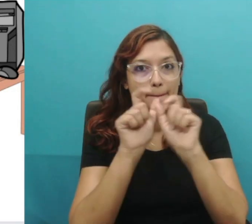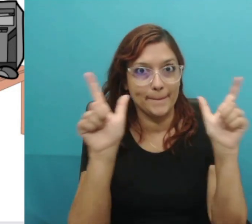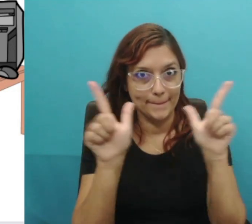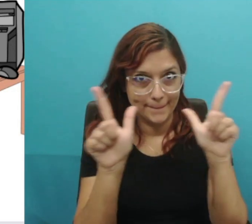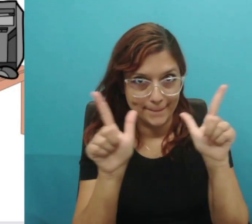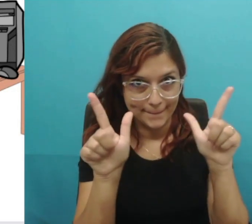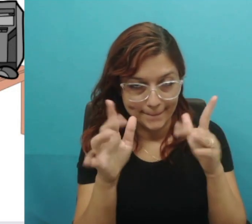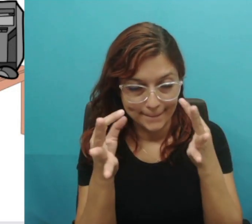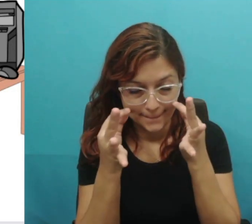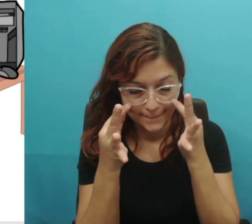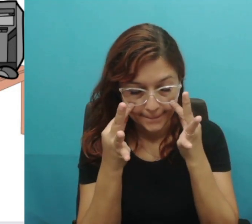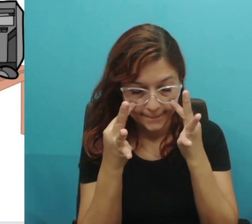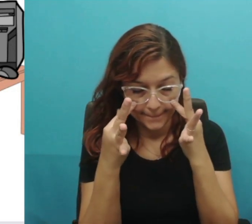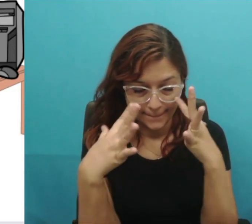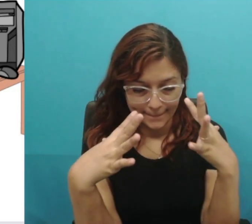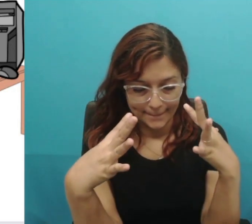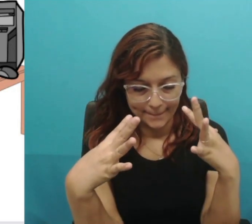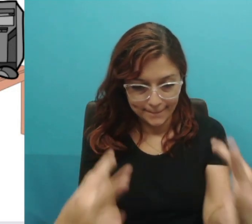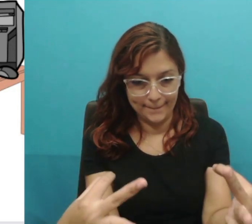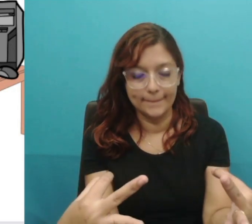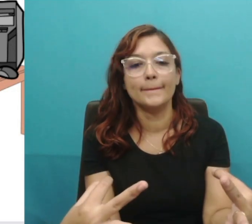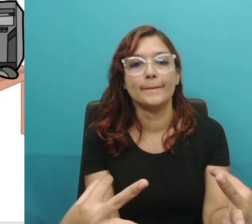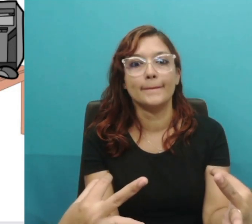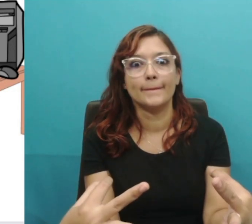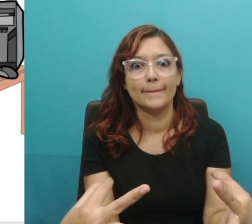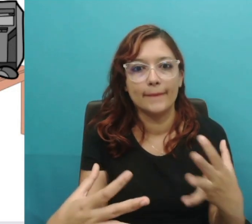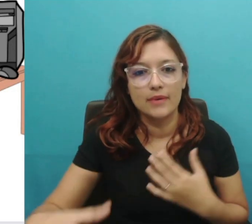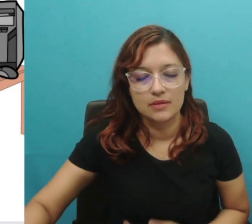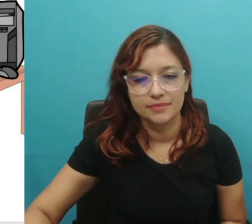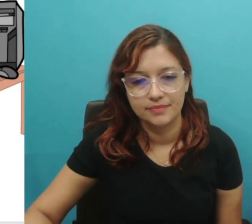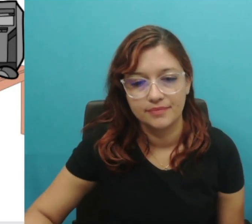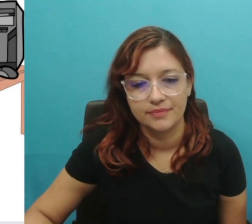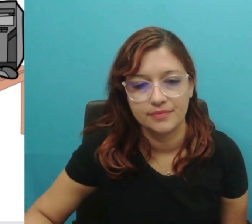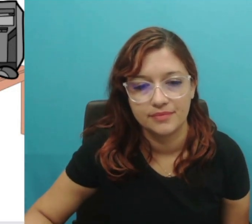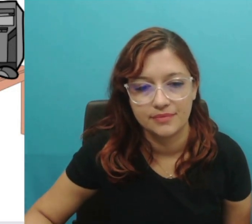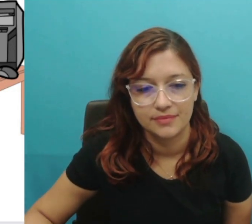Mas atenção.